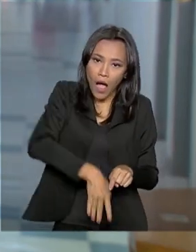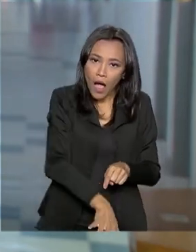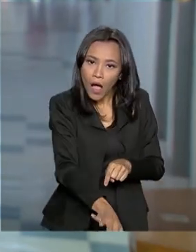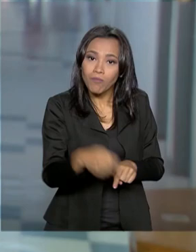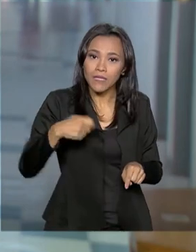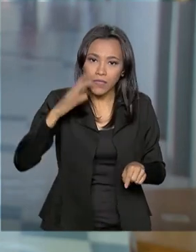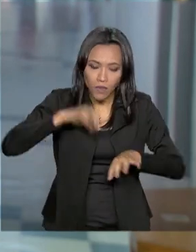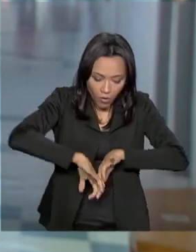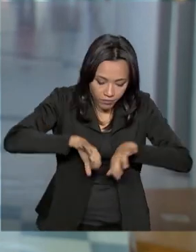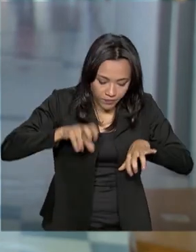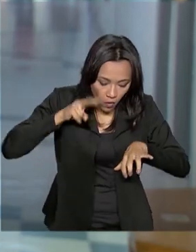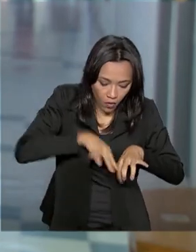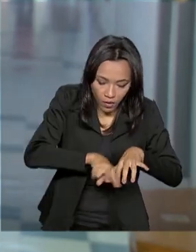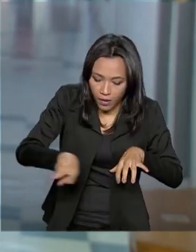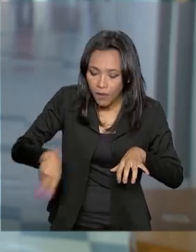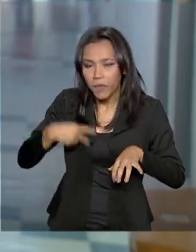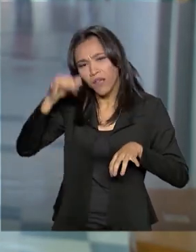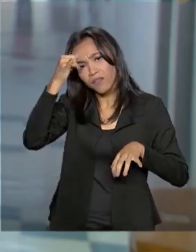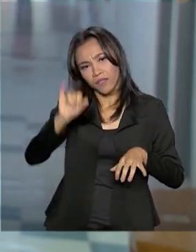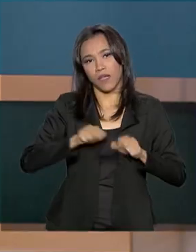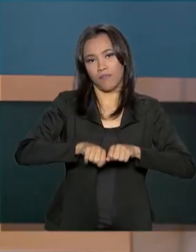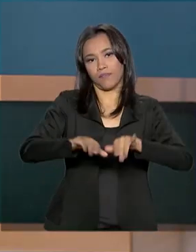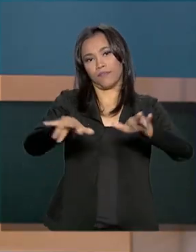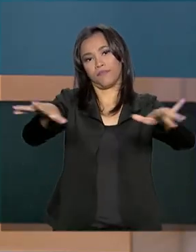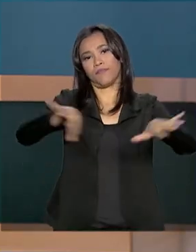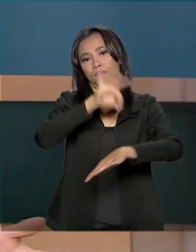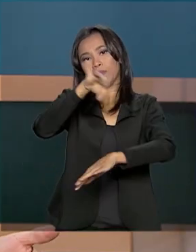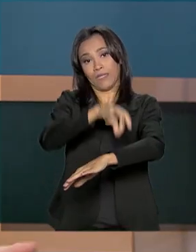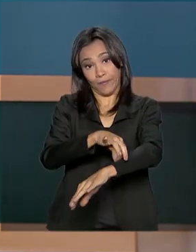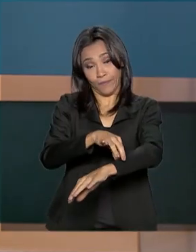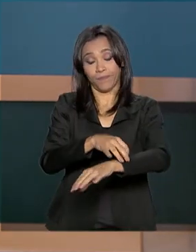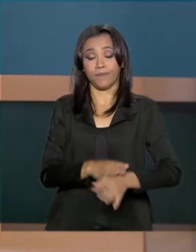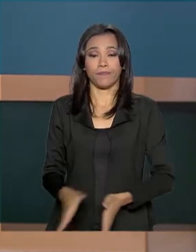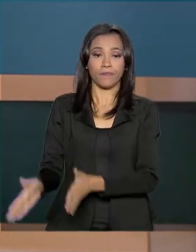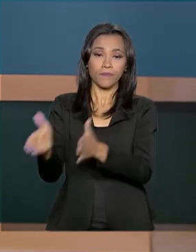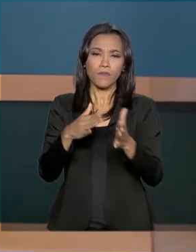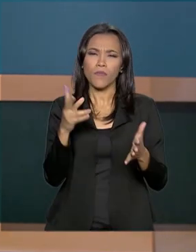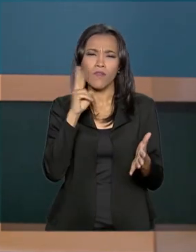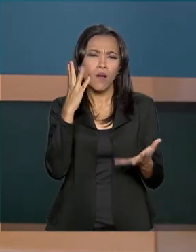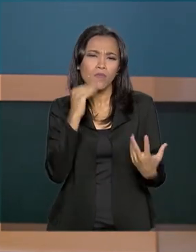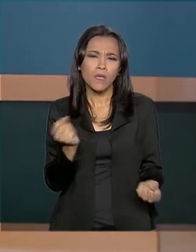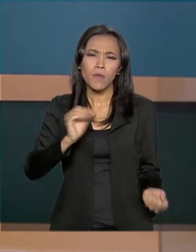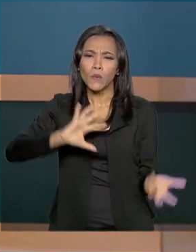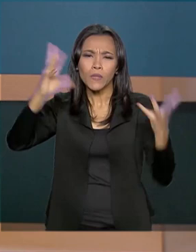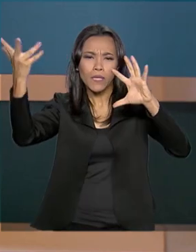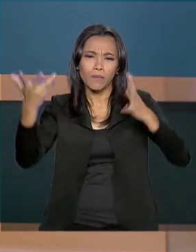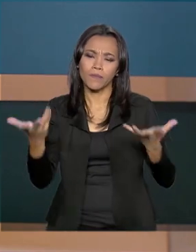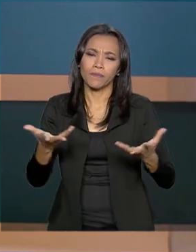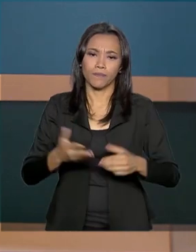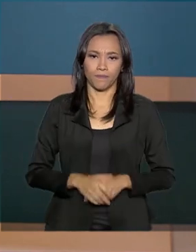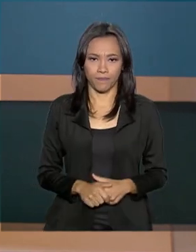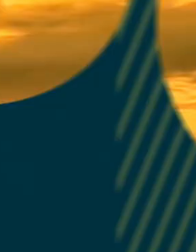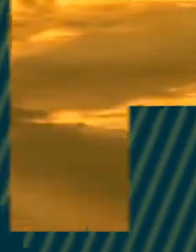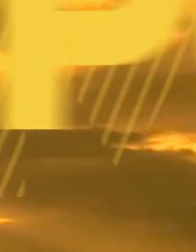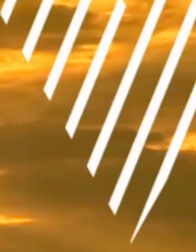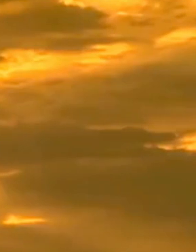faz com que a gente não tenha a proliferação do mosquito aedes aegipty hora de saber como fica o tempo em algumas capitais